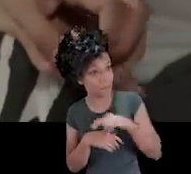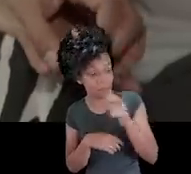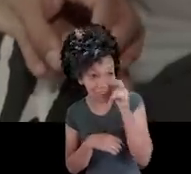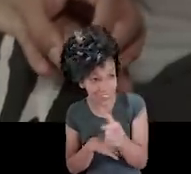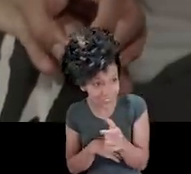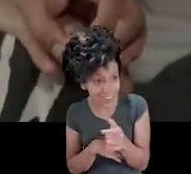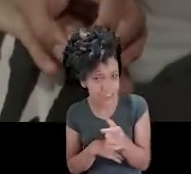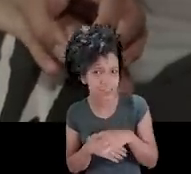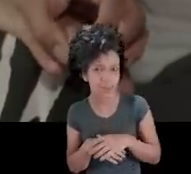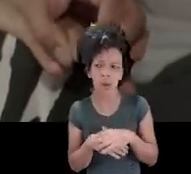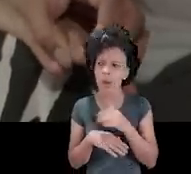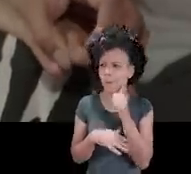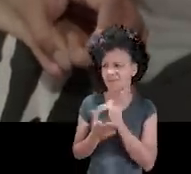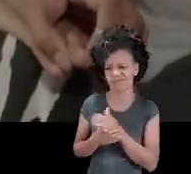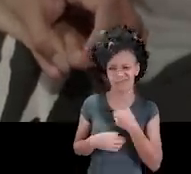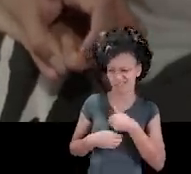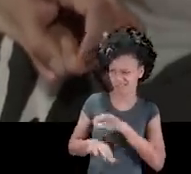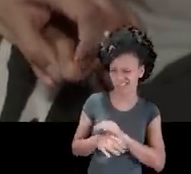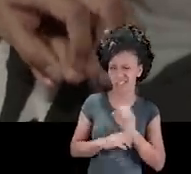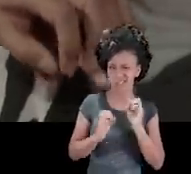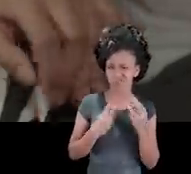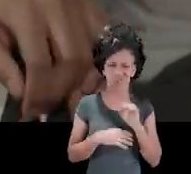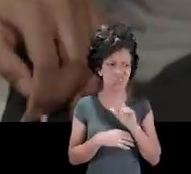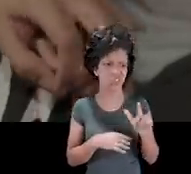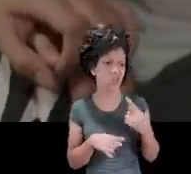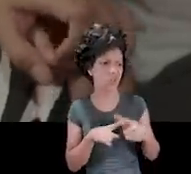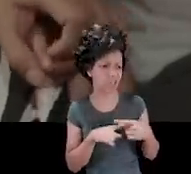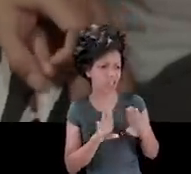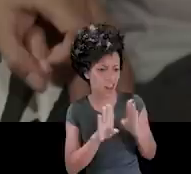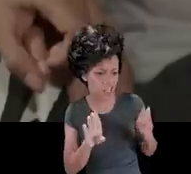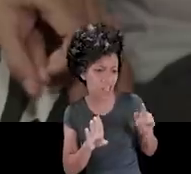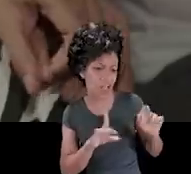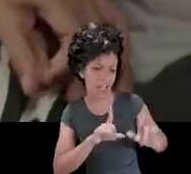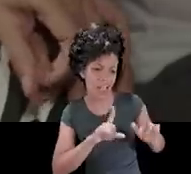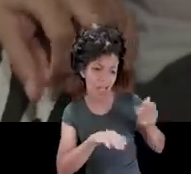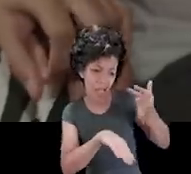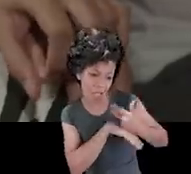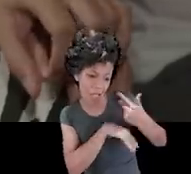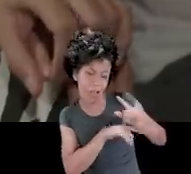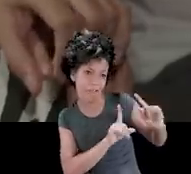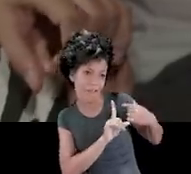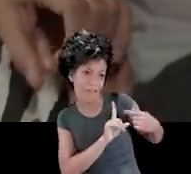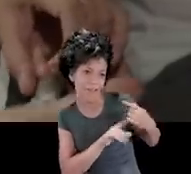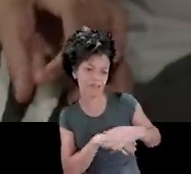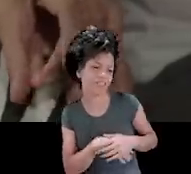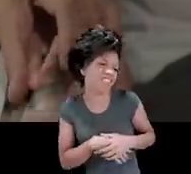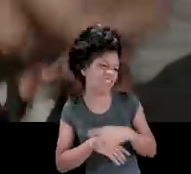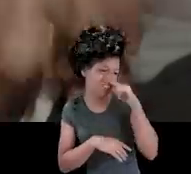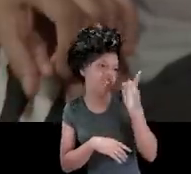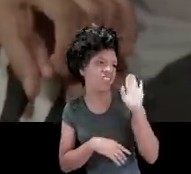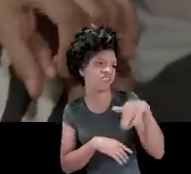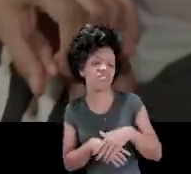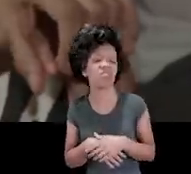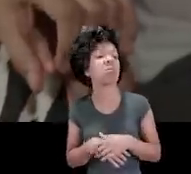assistir o show do Sil. Eu falei para minha esposa, eu não vou assistir o show do Sil, porque na porta os caras do Pânico vão estar lá e vão zoar comigo. Aí ela falou, ah, você está se achando? Quem